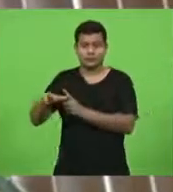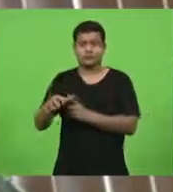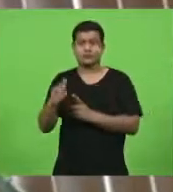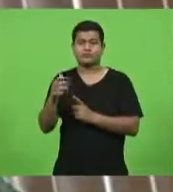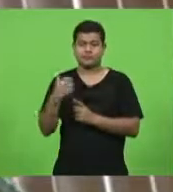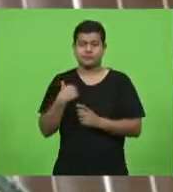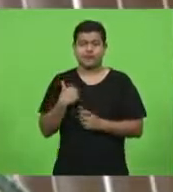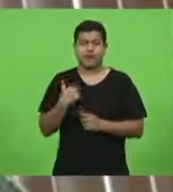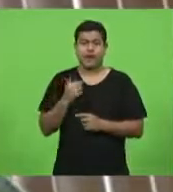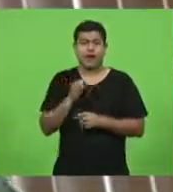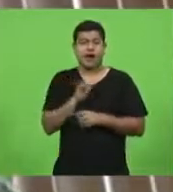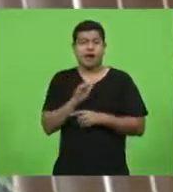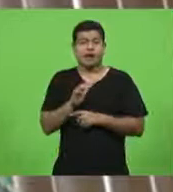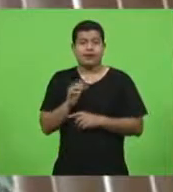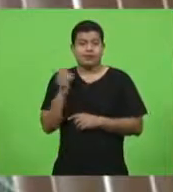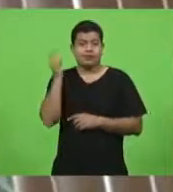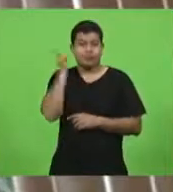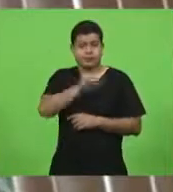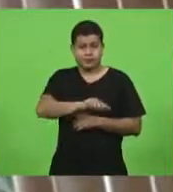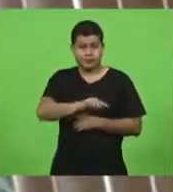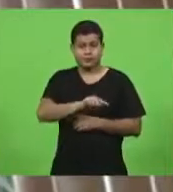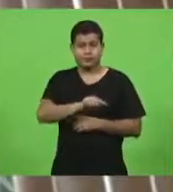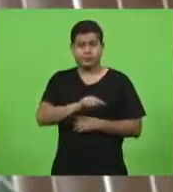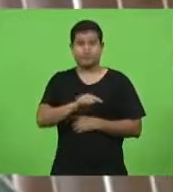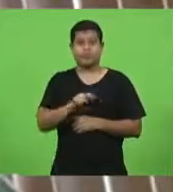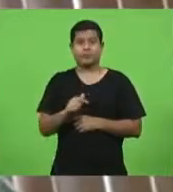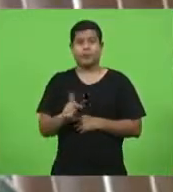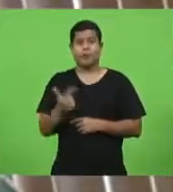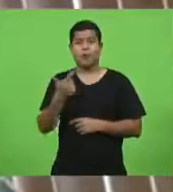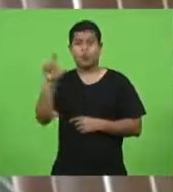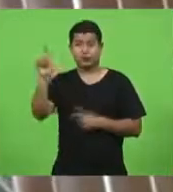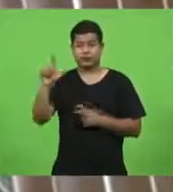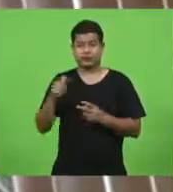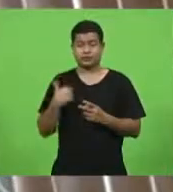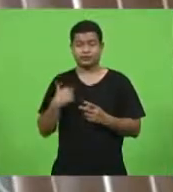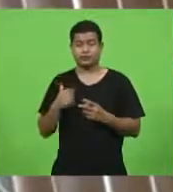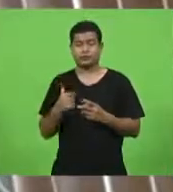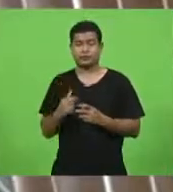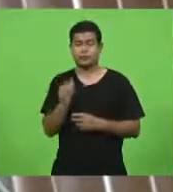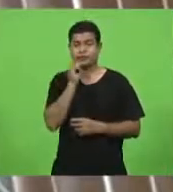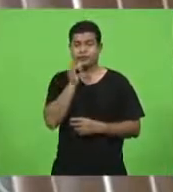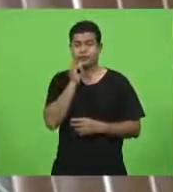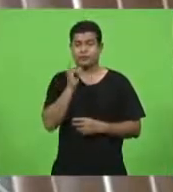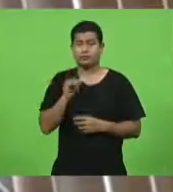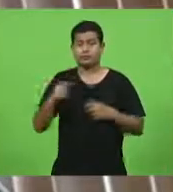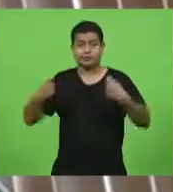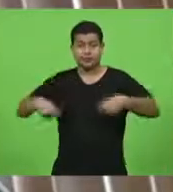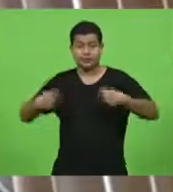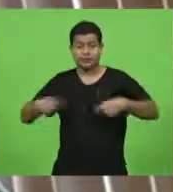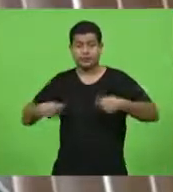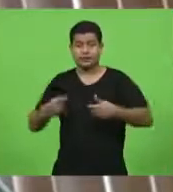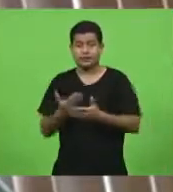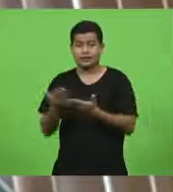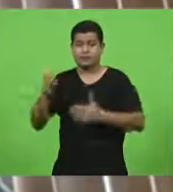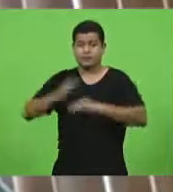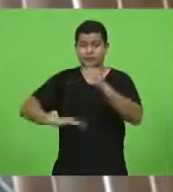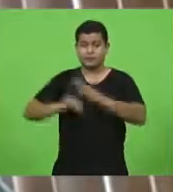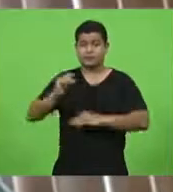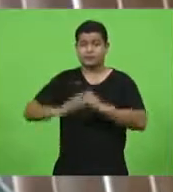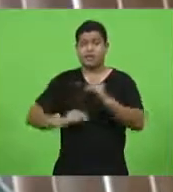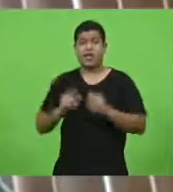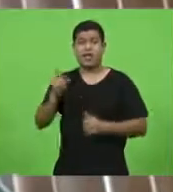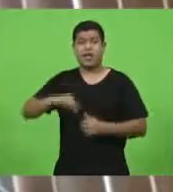outro indicador, ocorrência vezes policiais militares. Indicador onde é analisada a relação entre